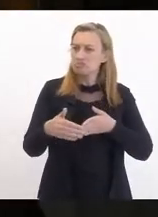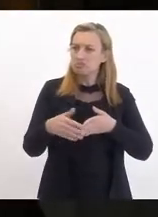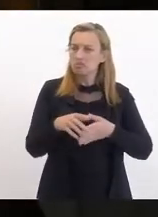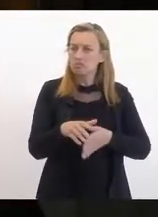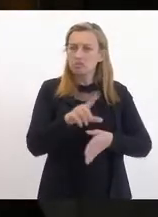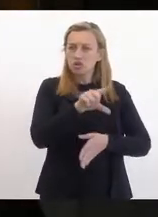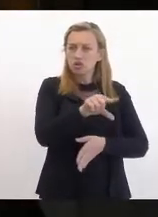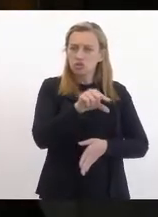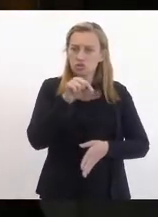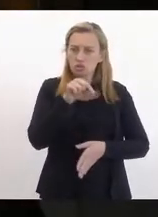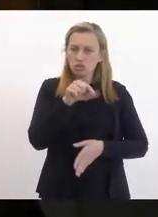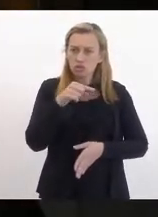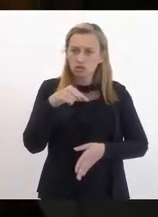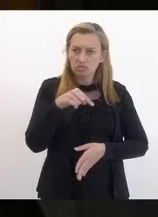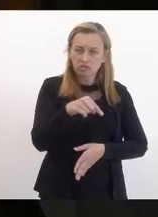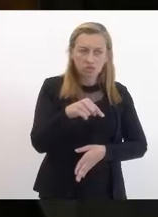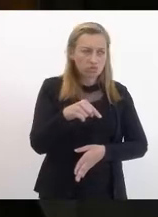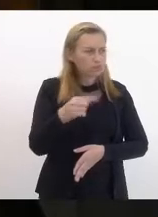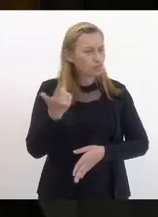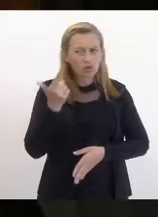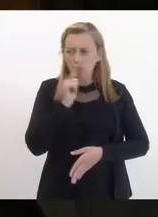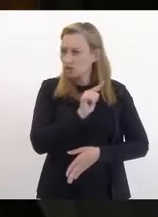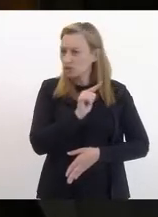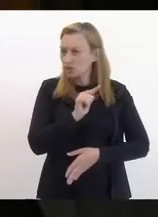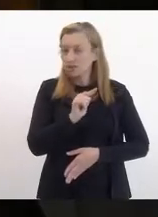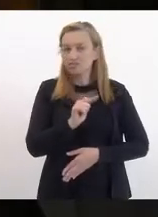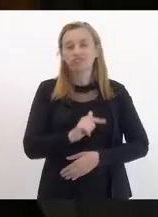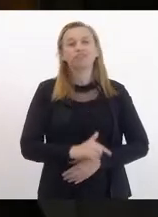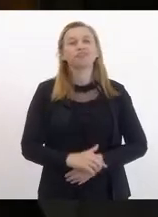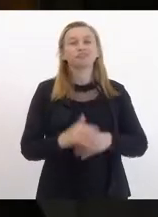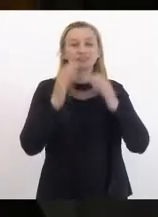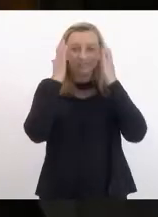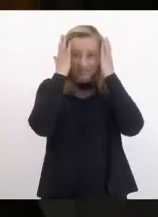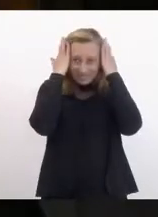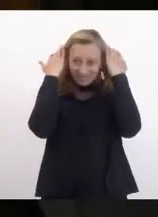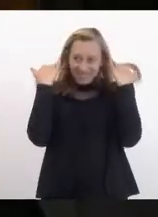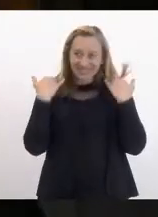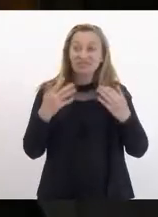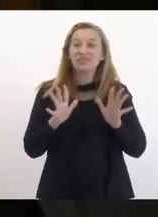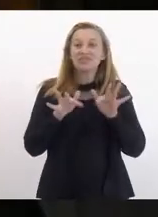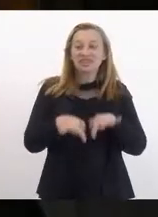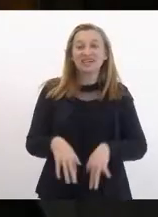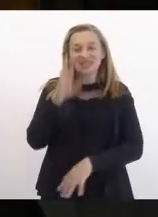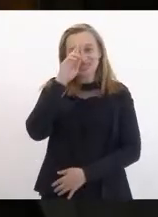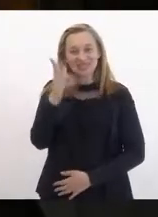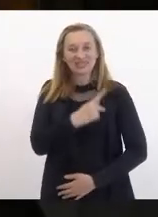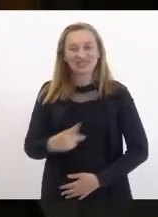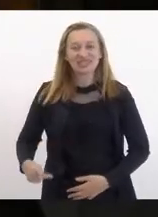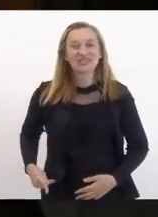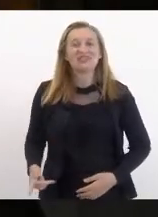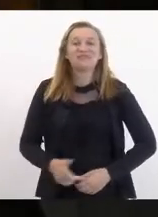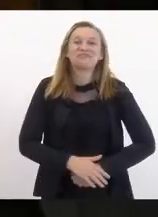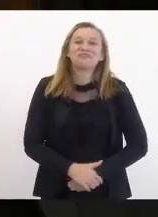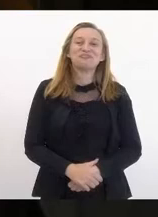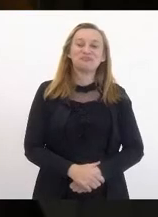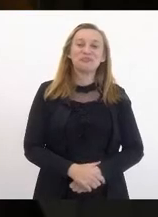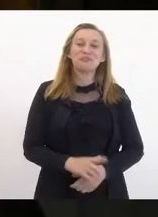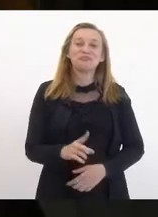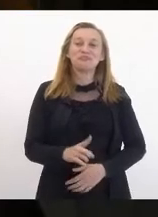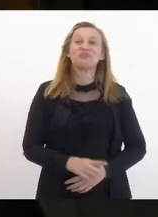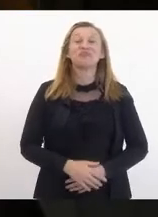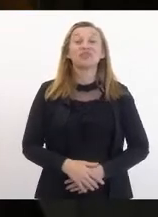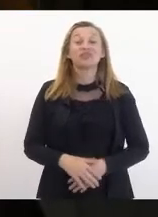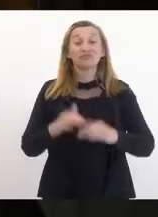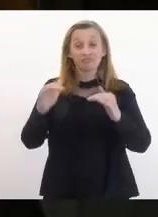tomada não vai dar certo. E para concluir, senhor presidente, já que Vossa